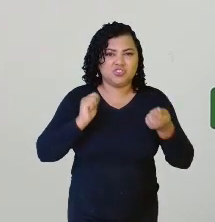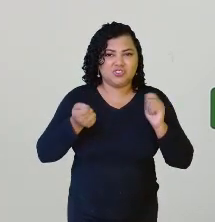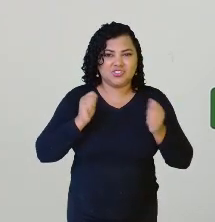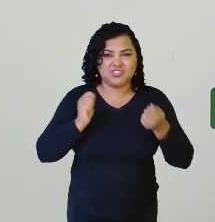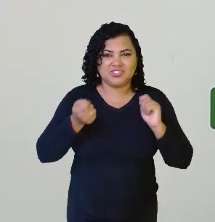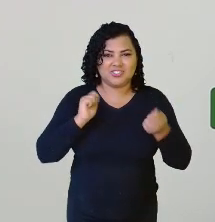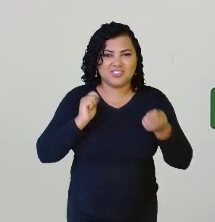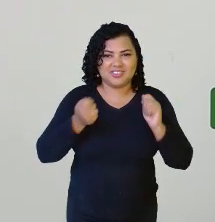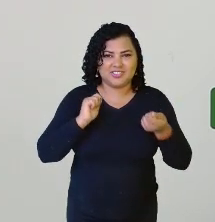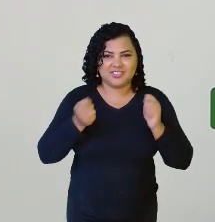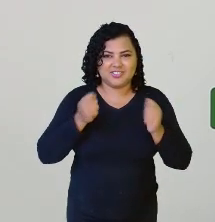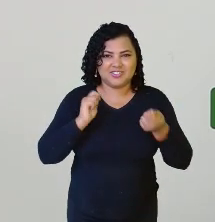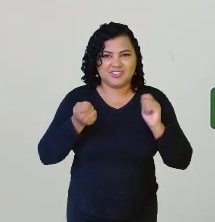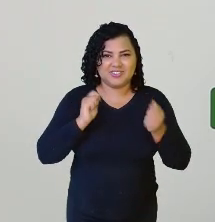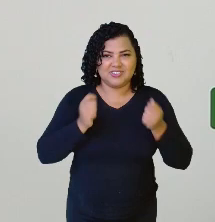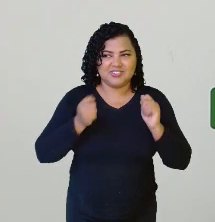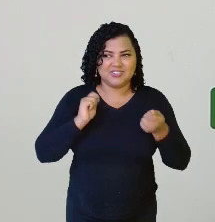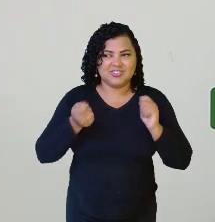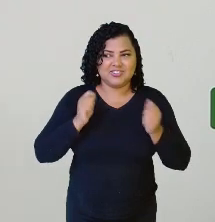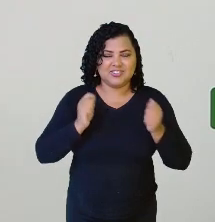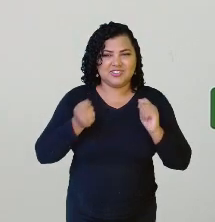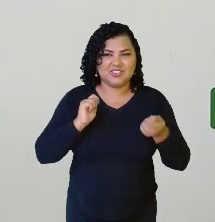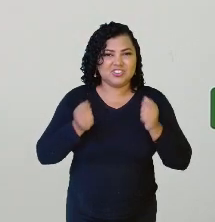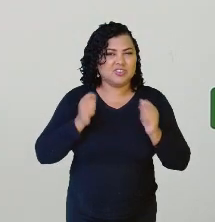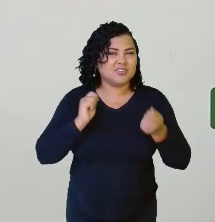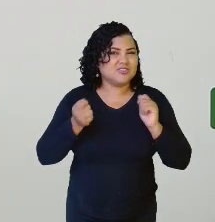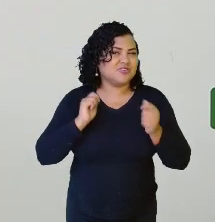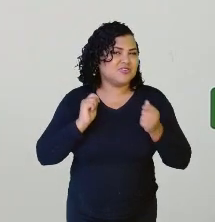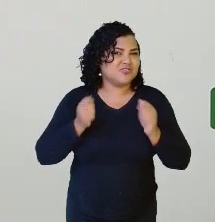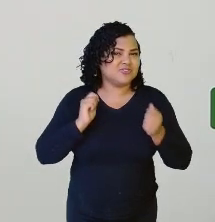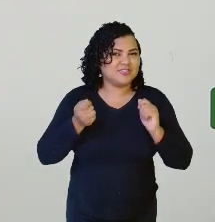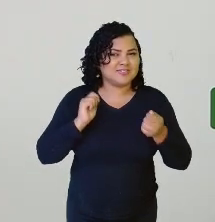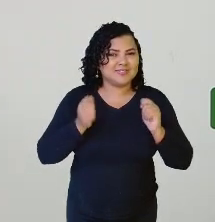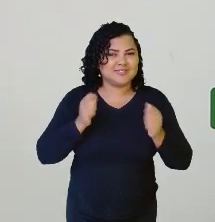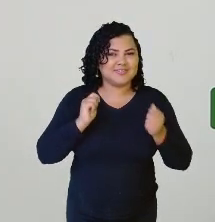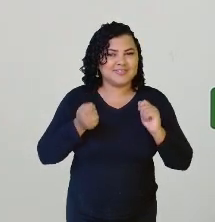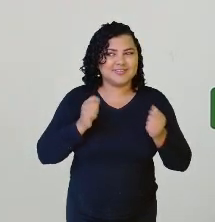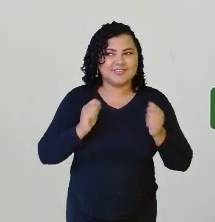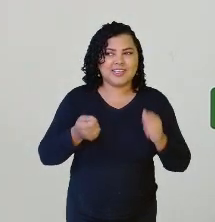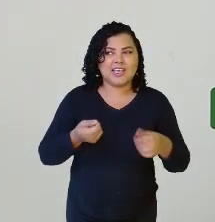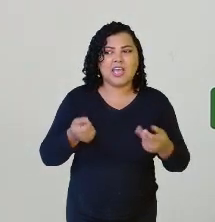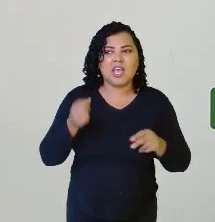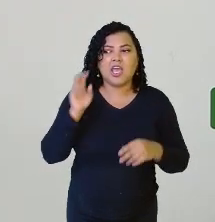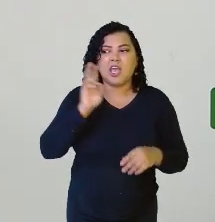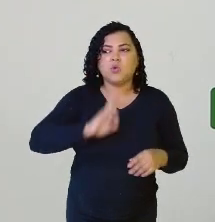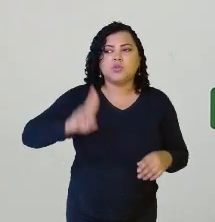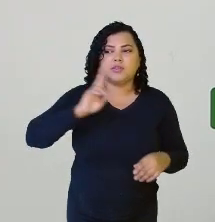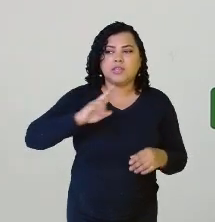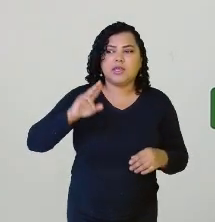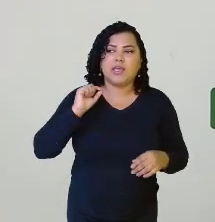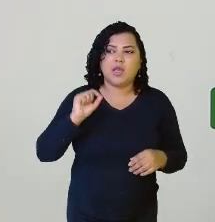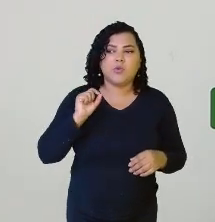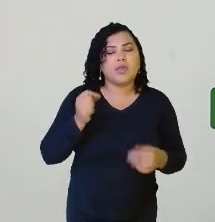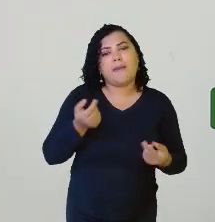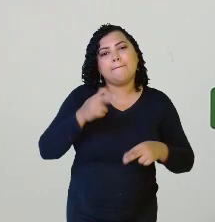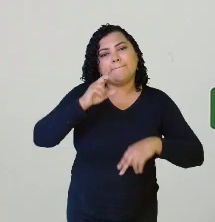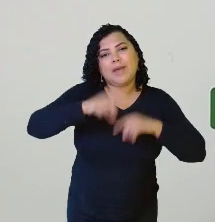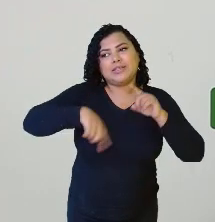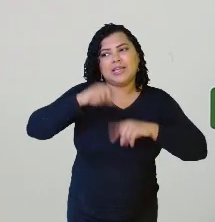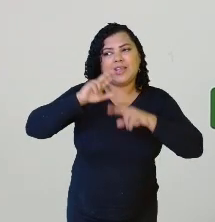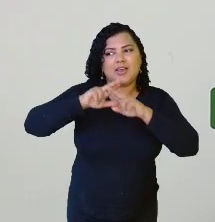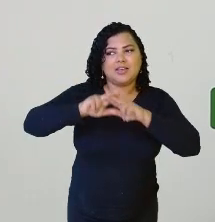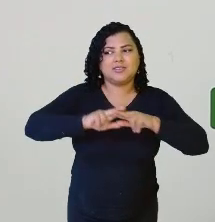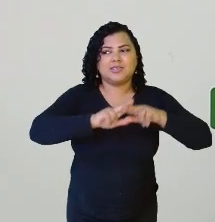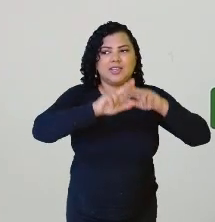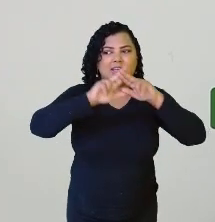Olha que legal. Ele produz um som bom, né? E é de material reciclável. São instrumentos e também brinquedos,